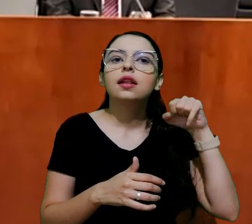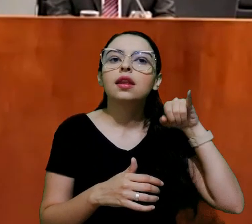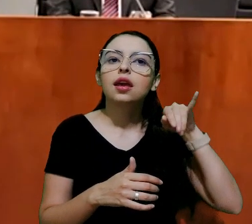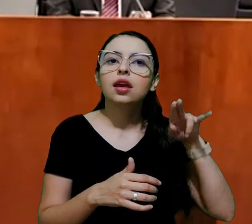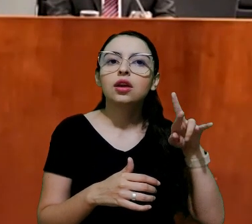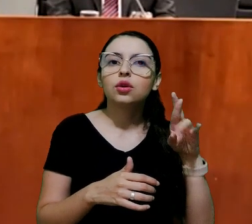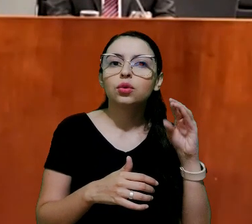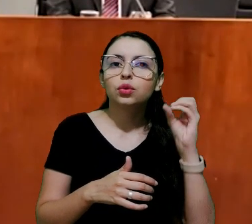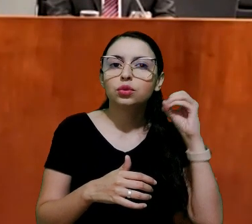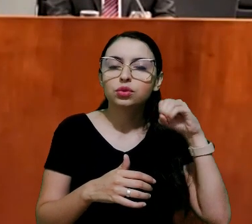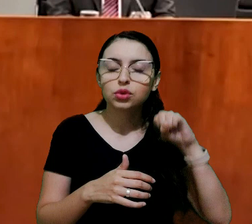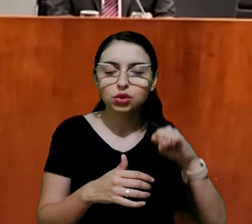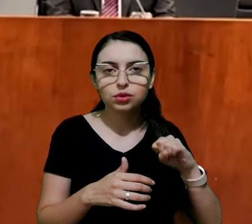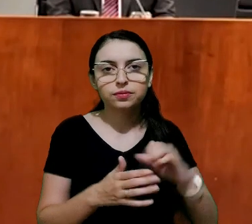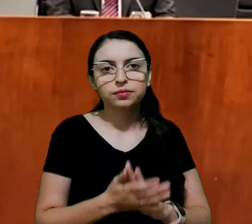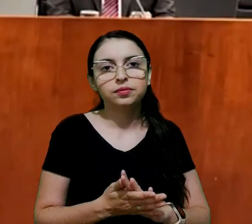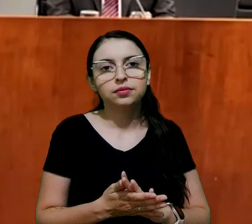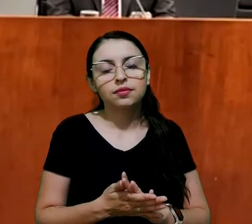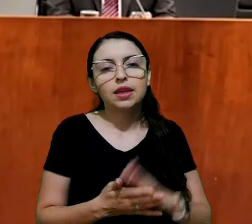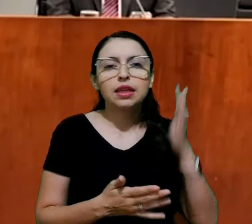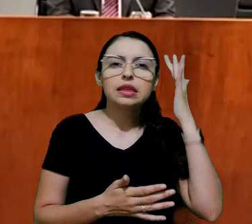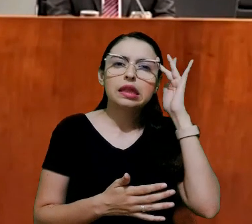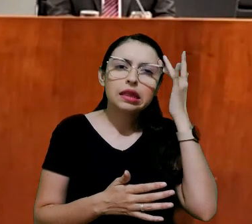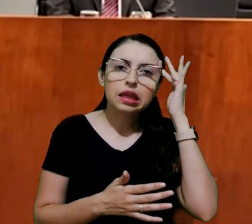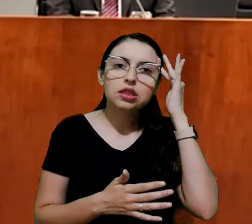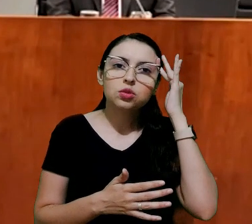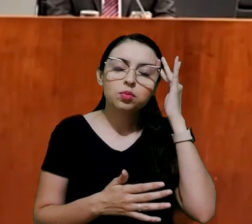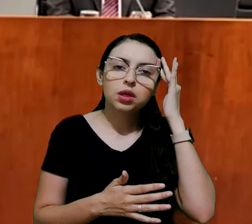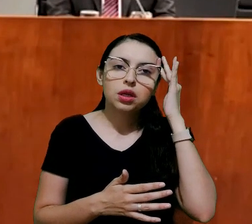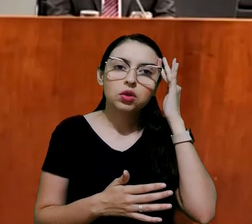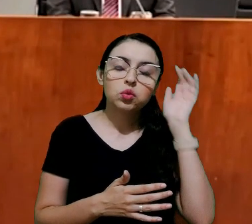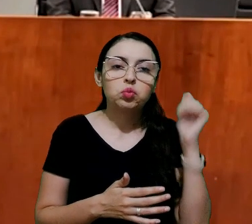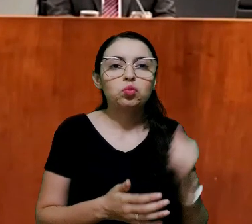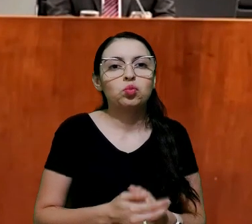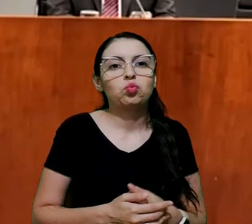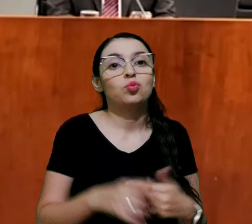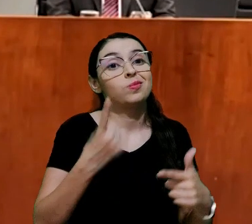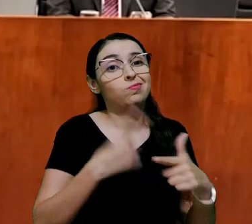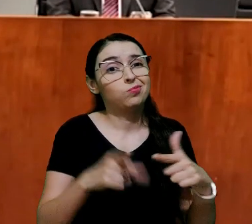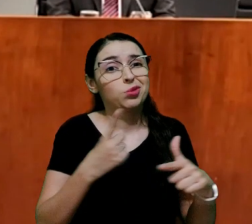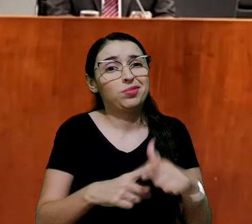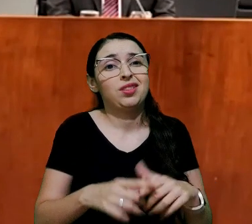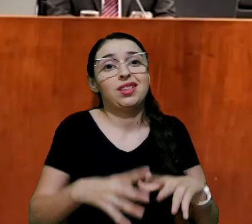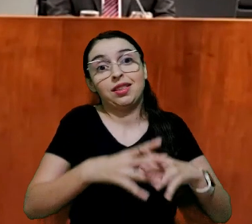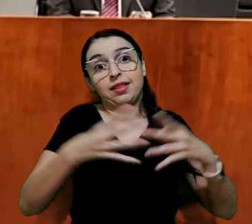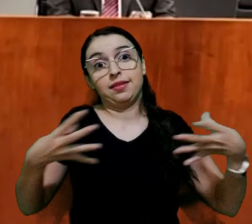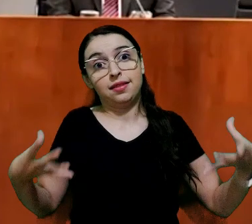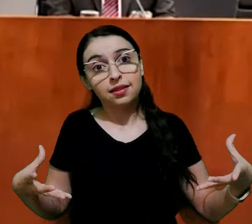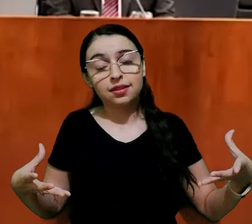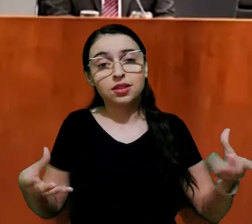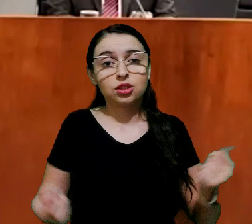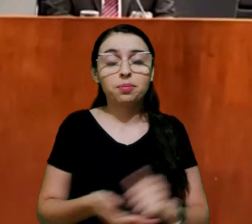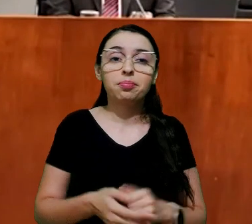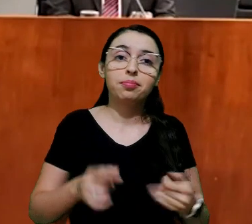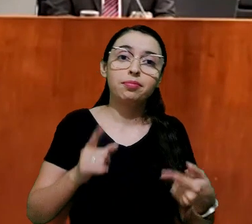Nessa condição, nós temos um grande problema. Primeiro, a considerar